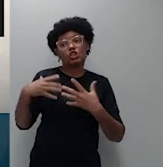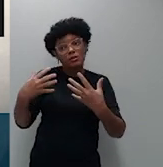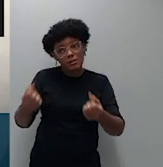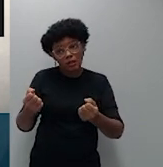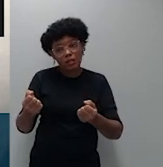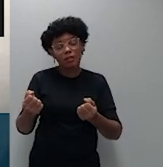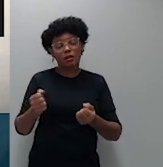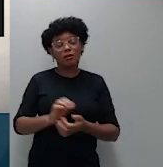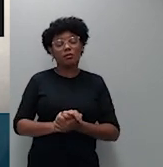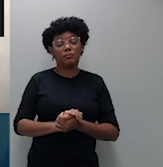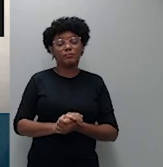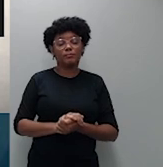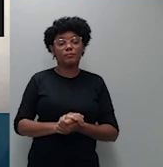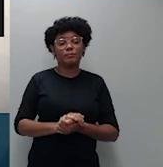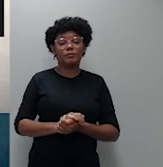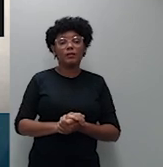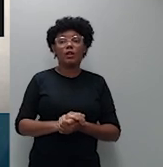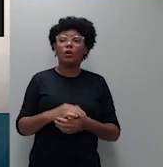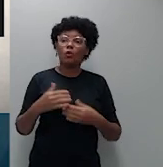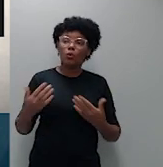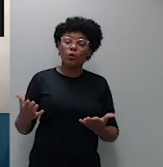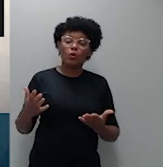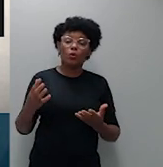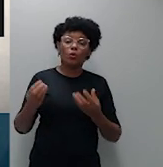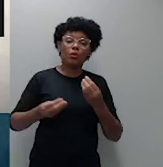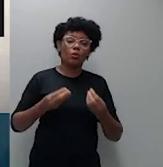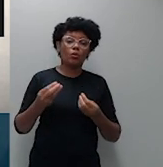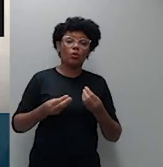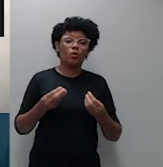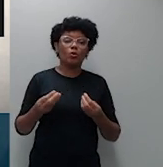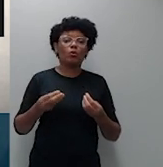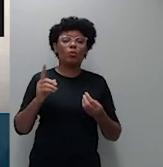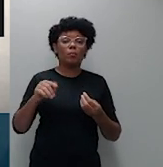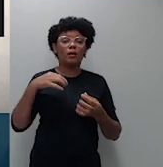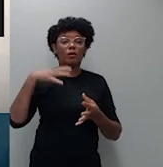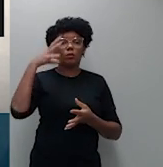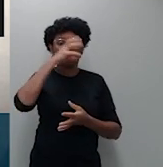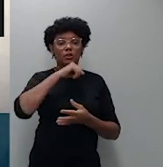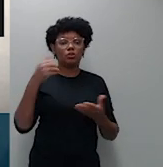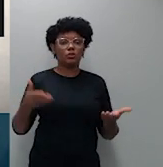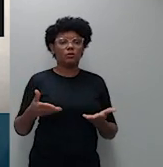na forma com Além disso pouco é compreendida atualmente